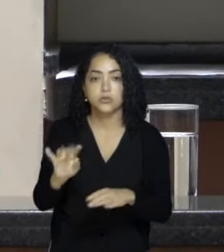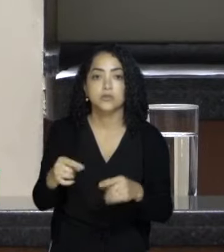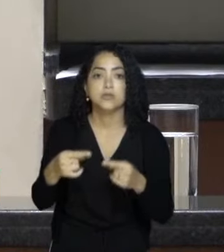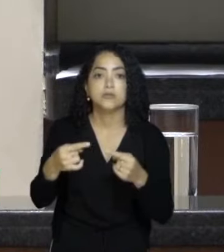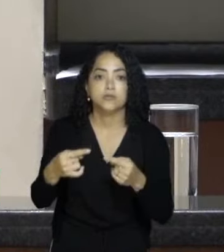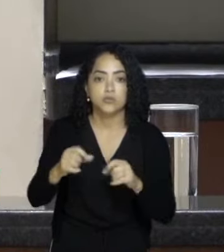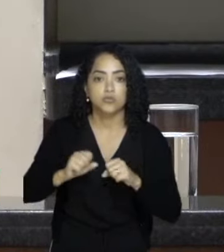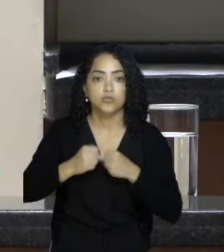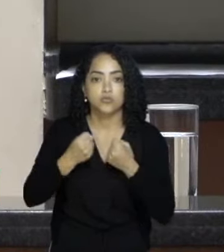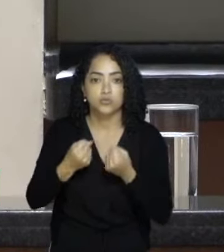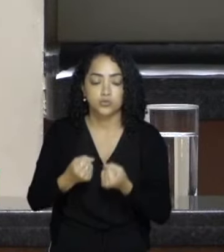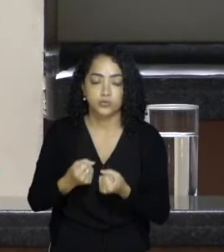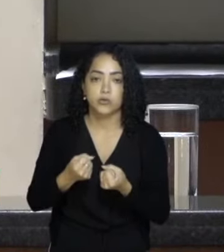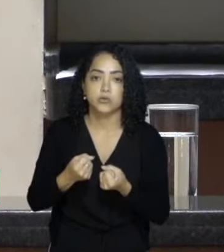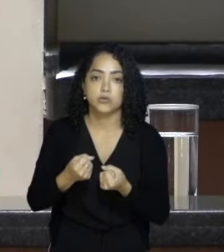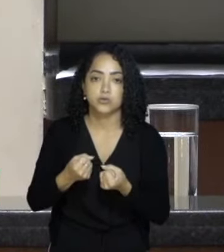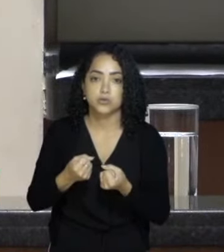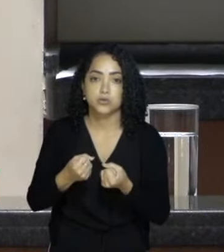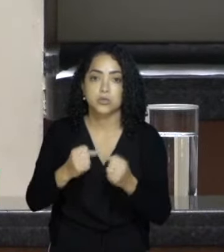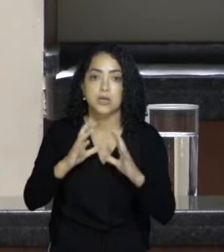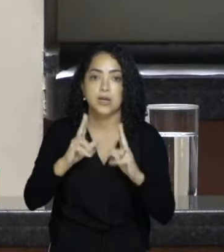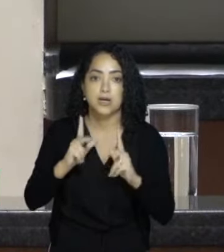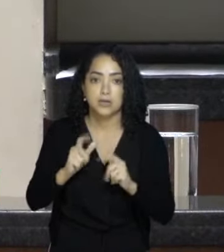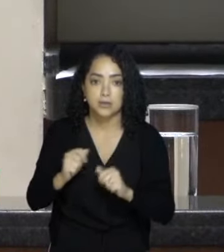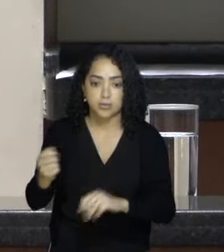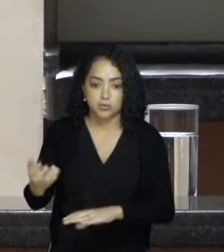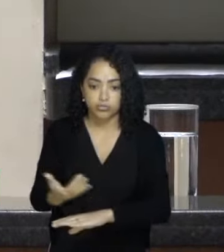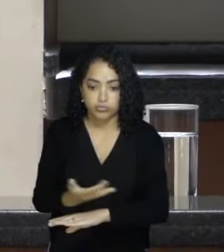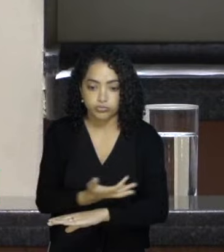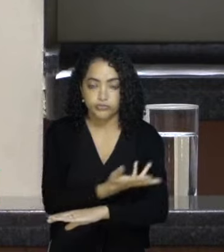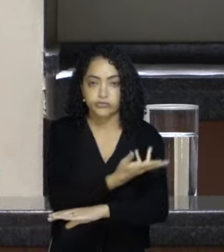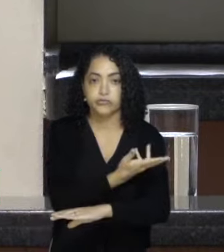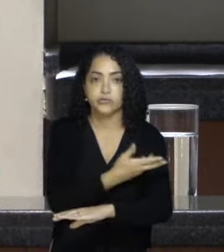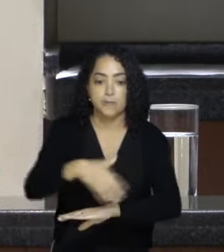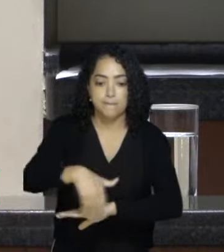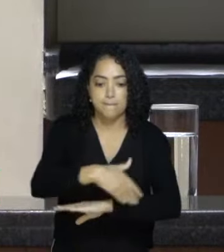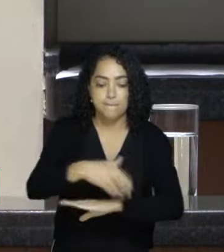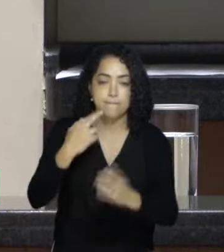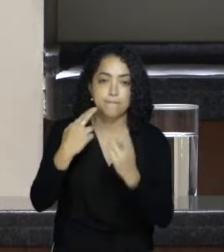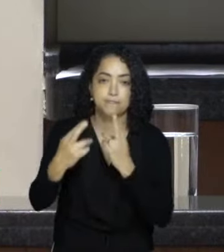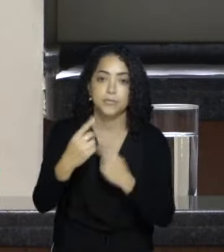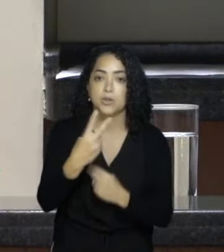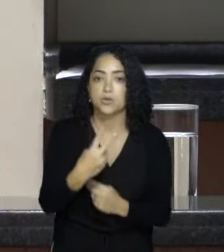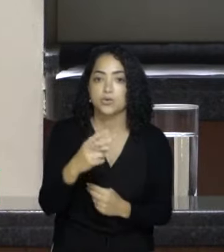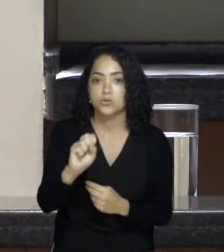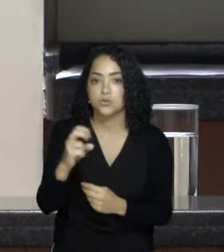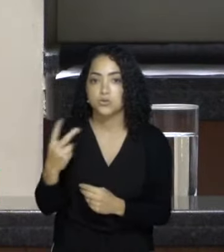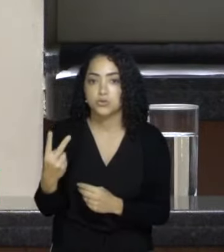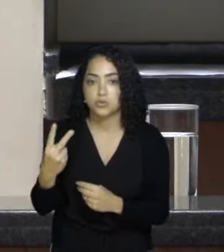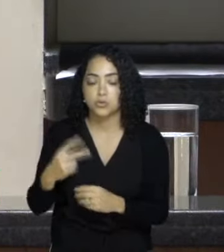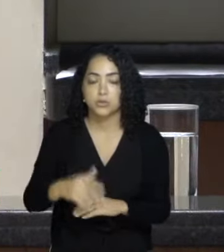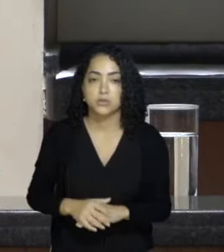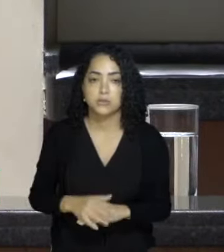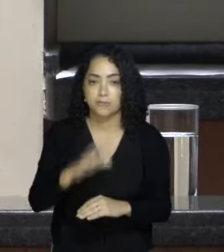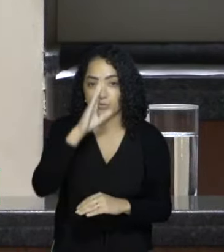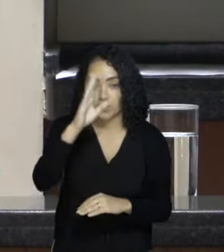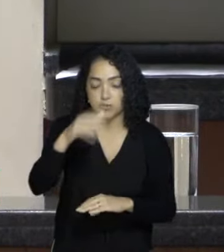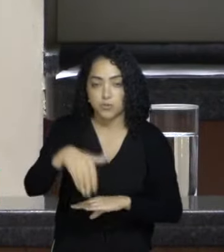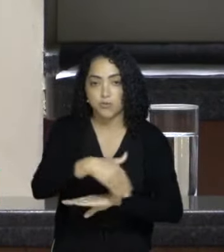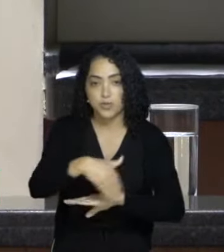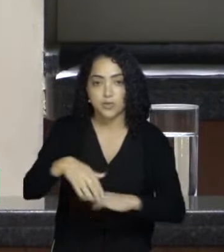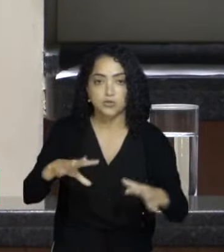para realizar a limpeza roçada da vegetação às margens da rodovia BR-282, principalmente no trevo de acesso